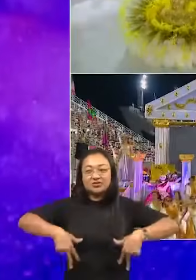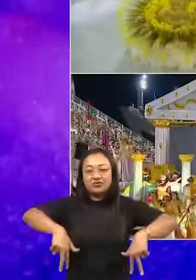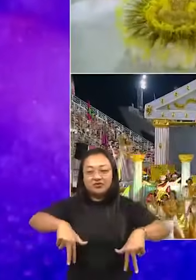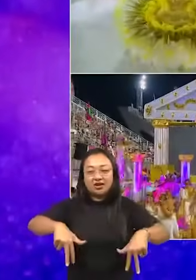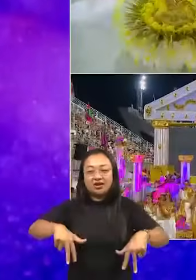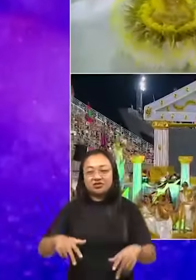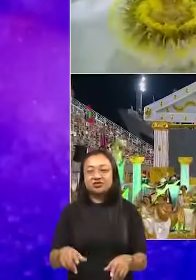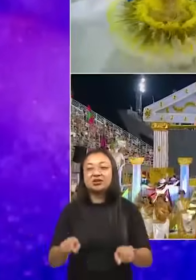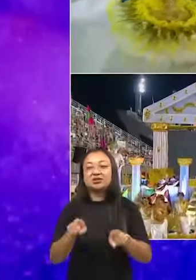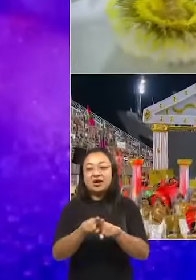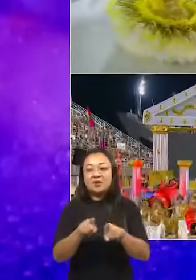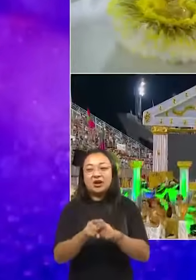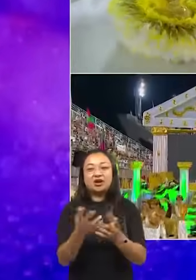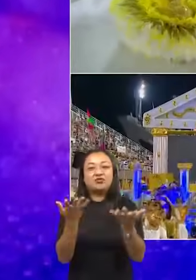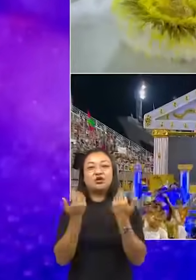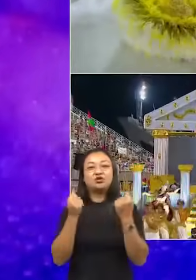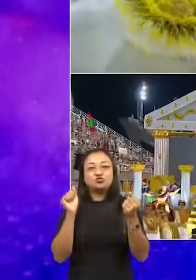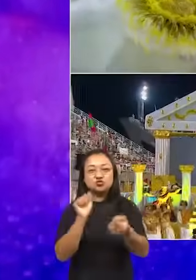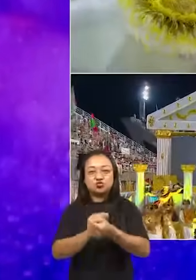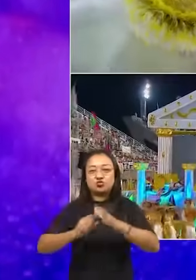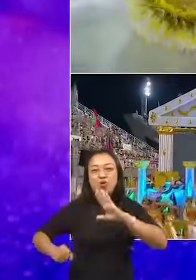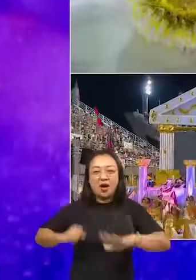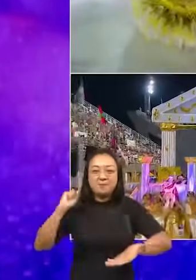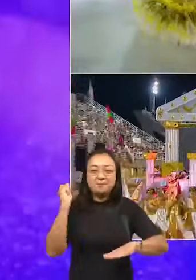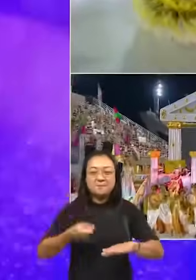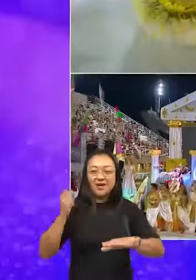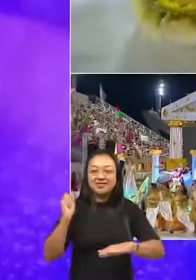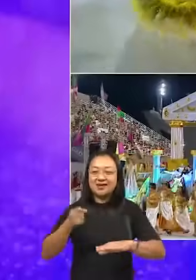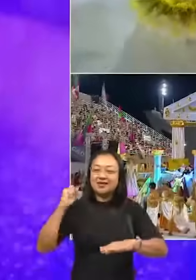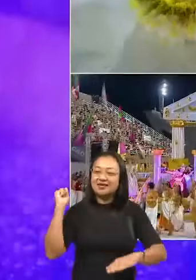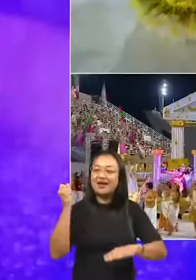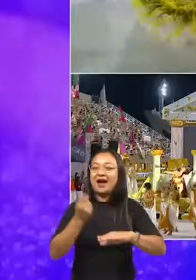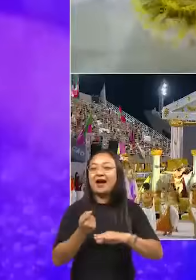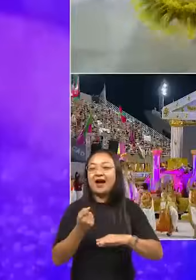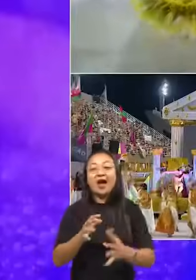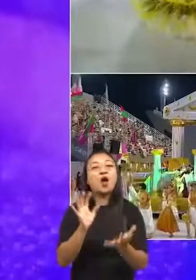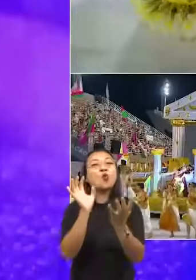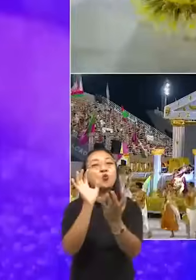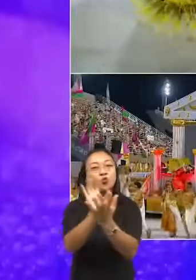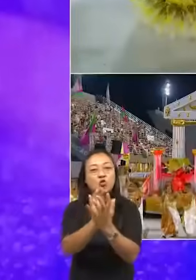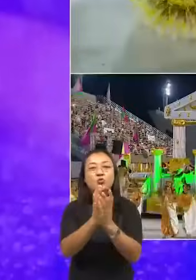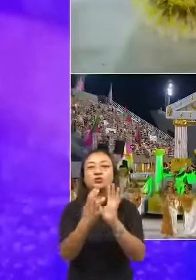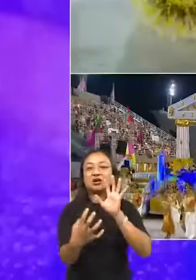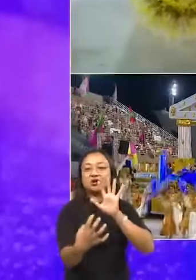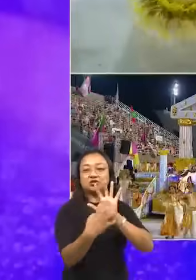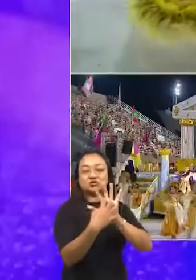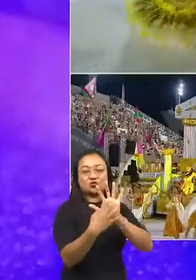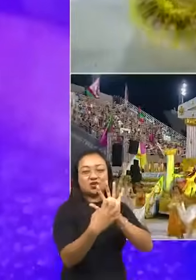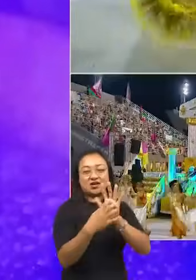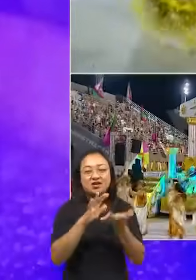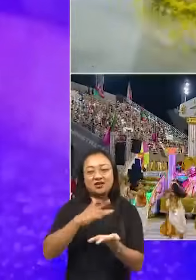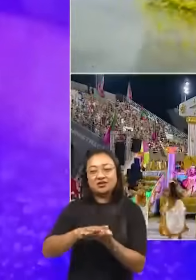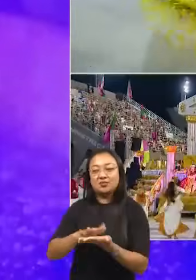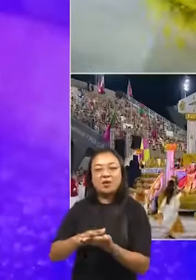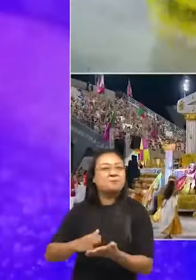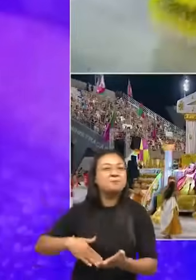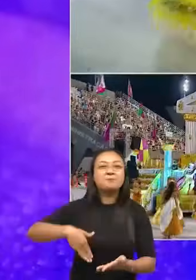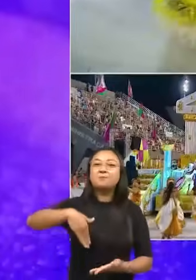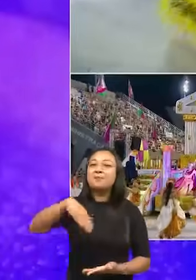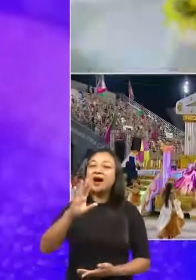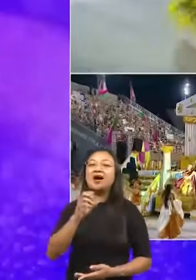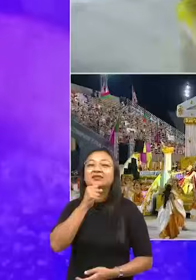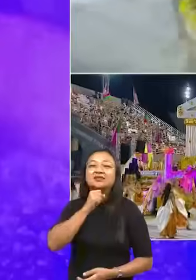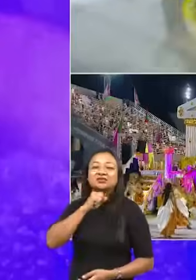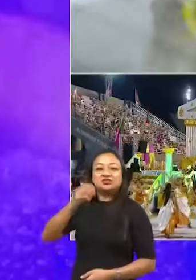frente e já vem a bateria. É a Escola de Samba da Cachoeirinha, uma das mais antigas de